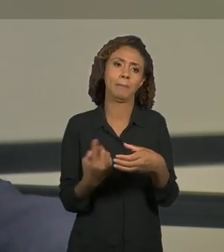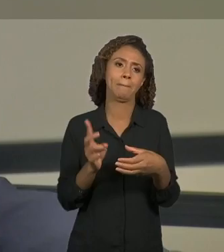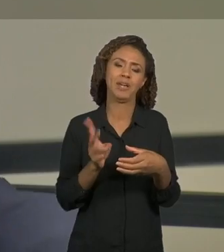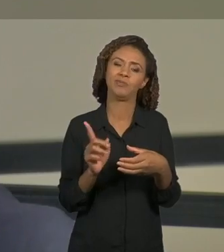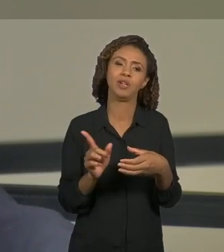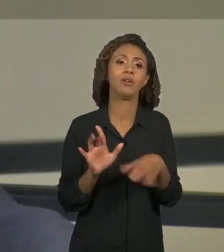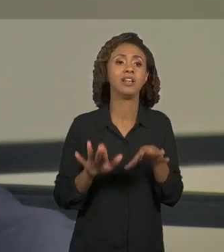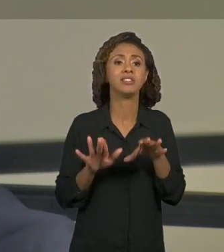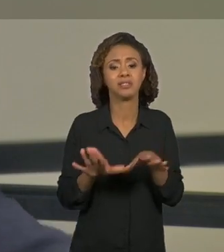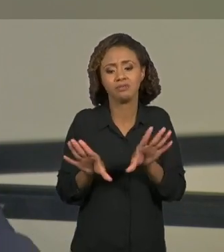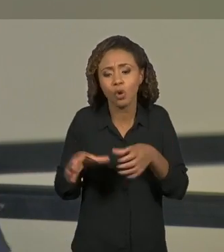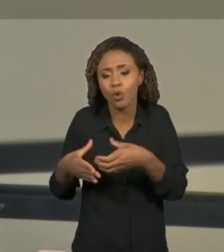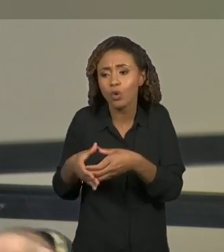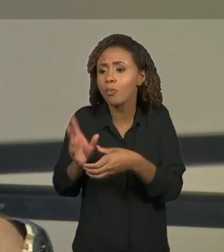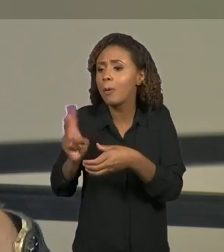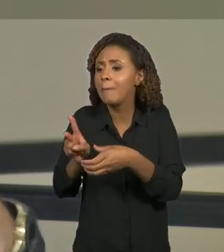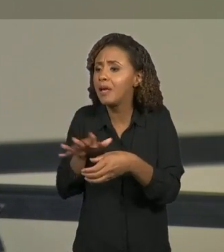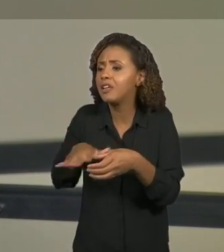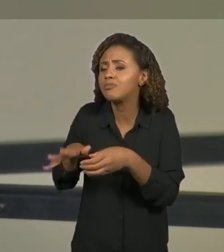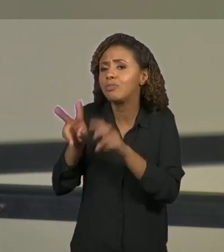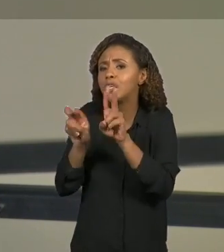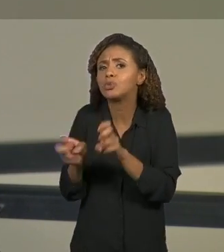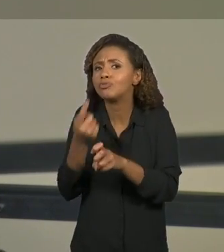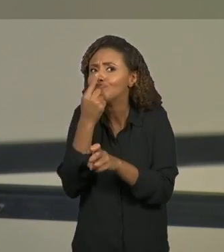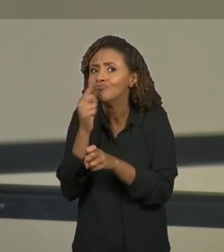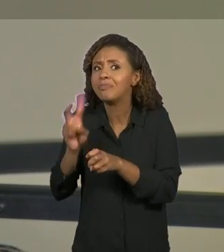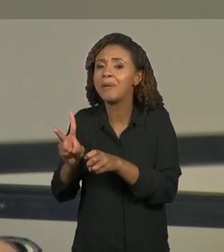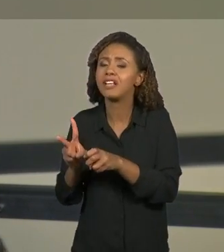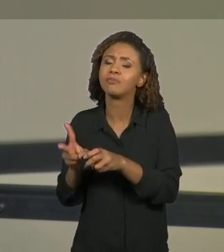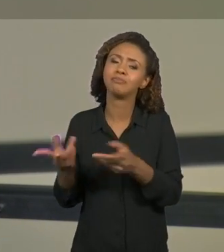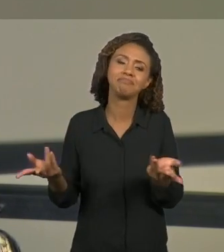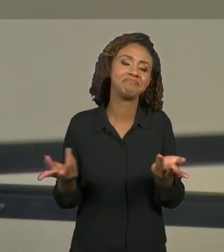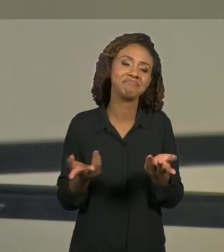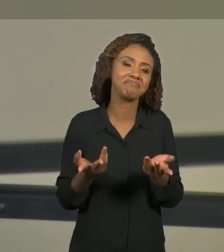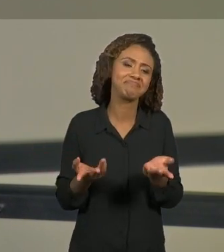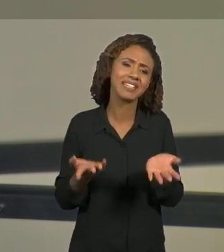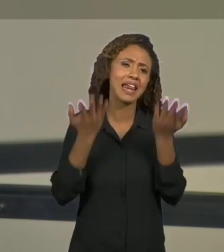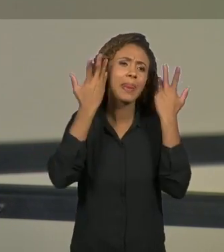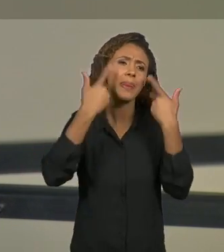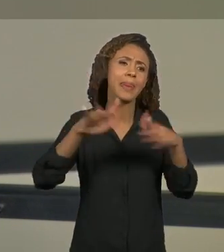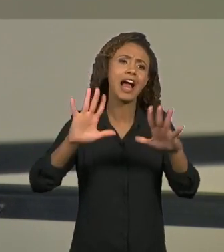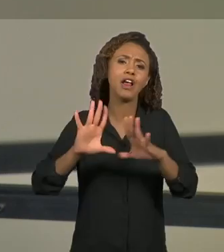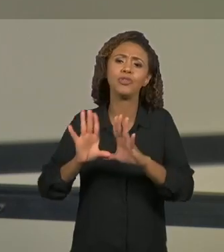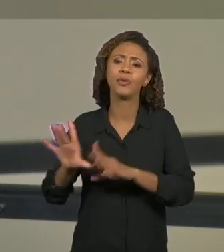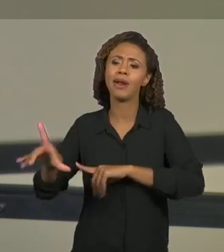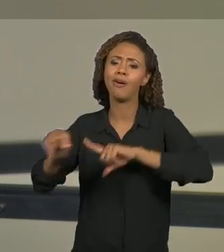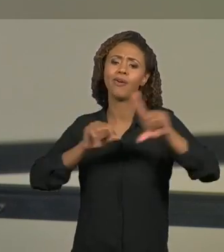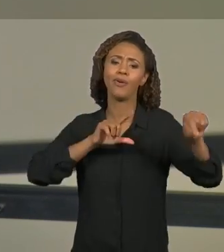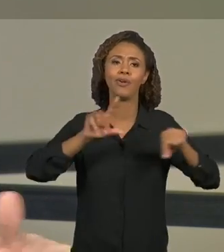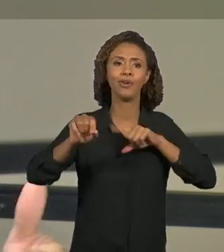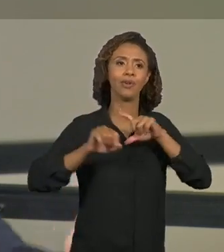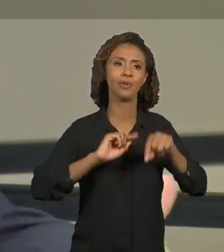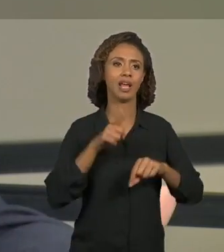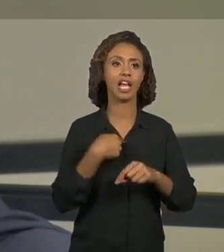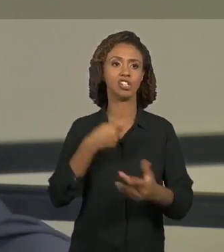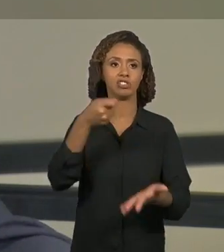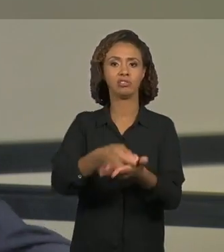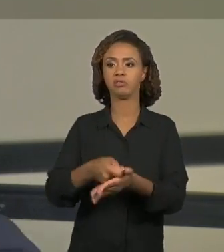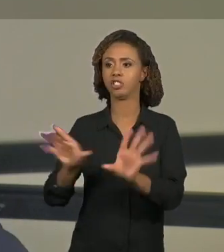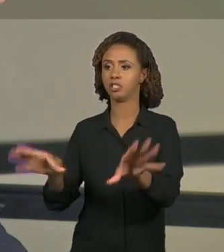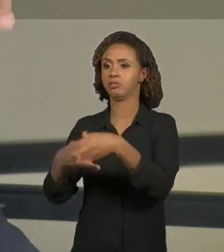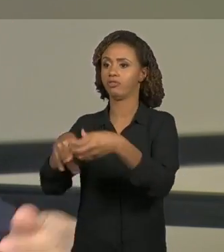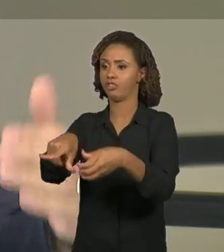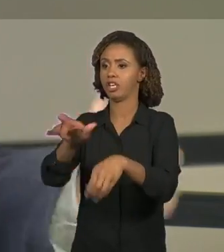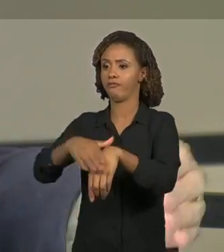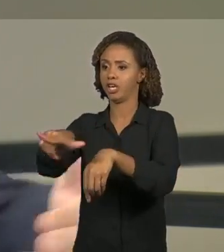fazer um projeto da área deles você eles naturalmente vão se se acertando né não sei de uma coisa imposta não vou pegar os